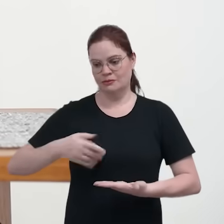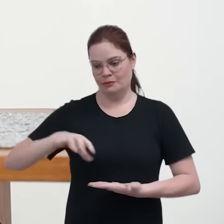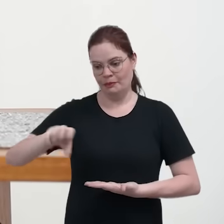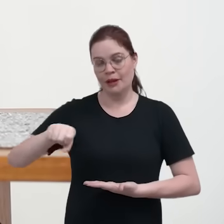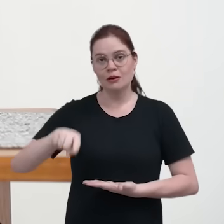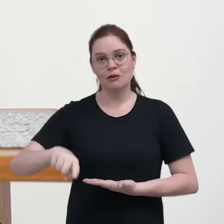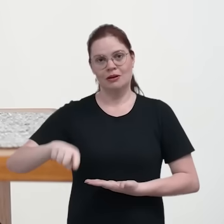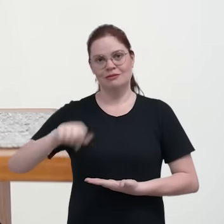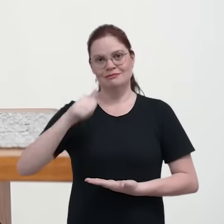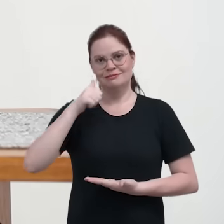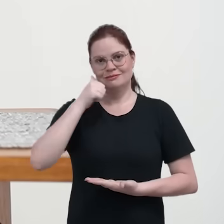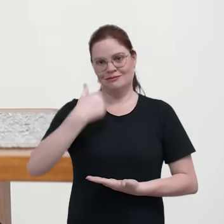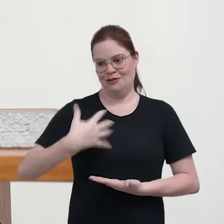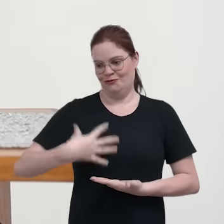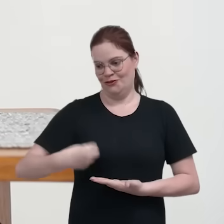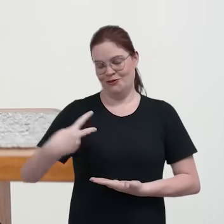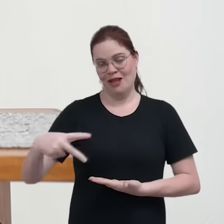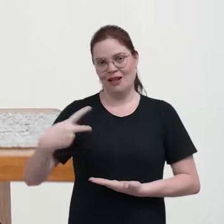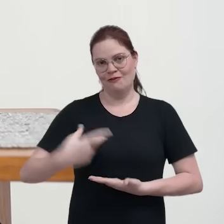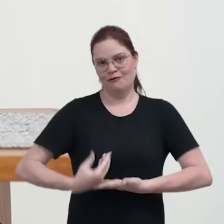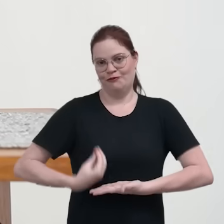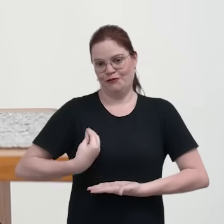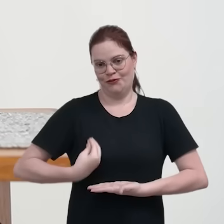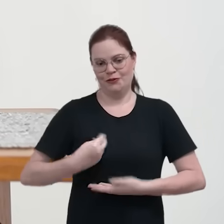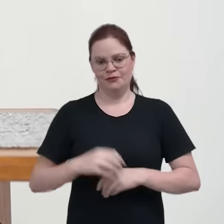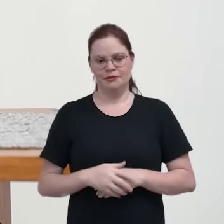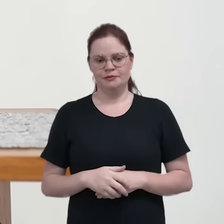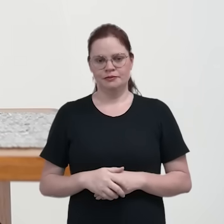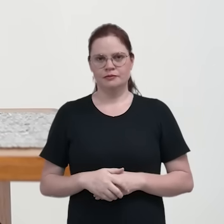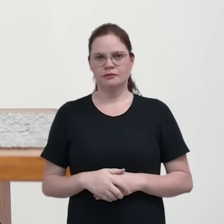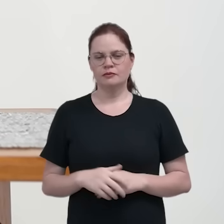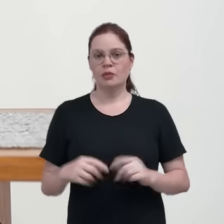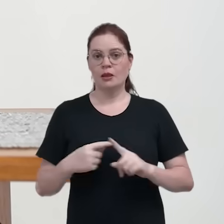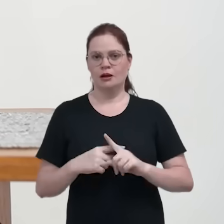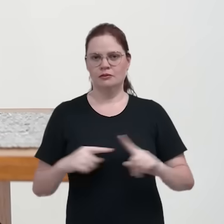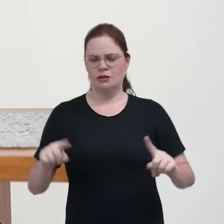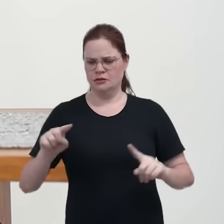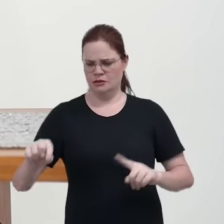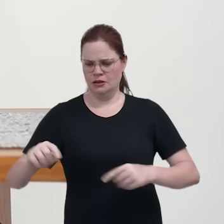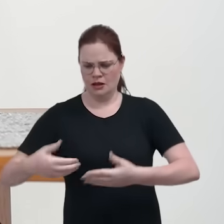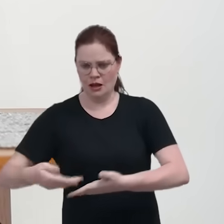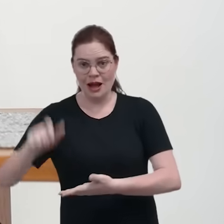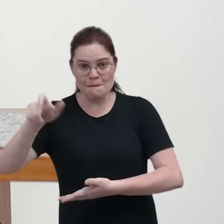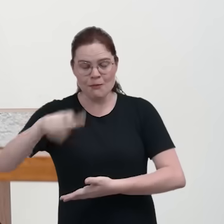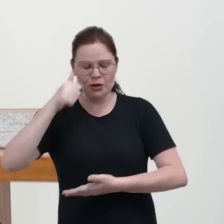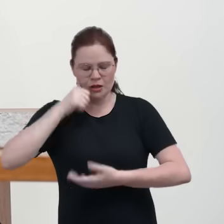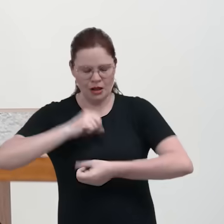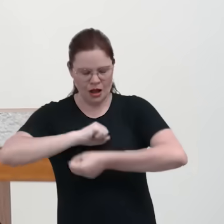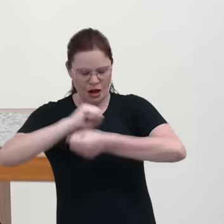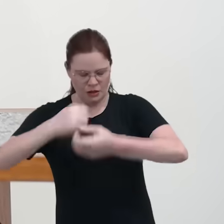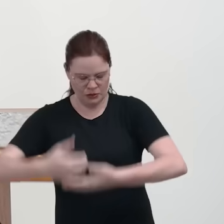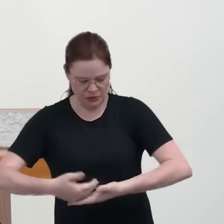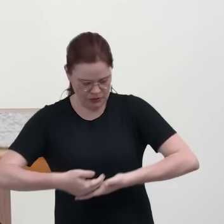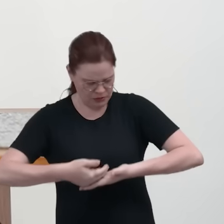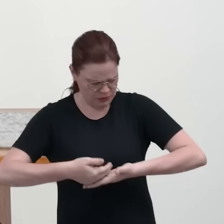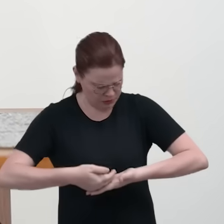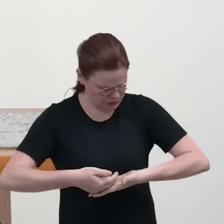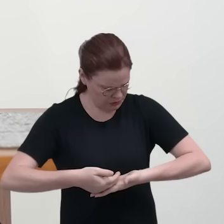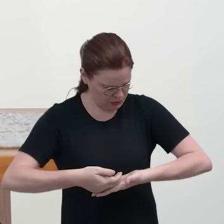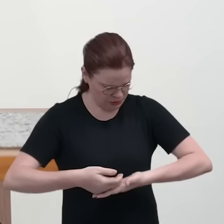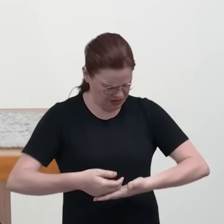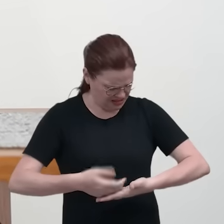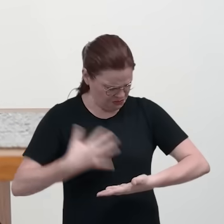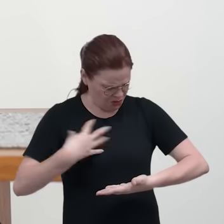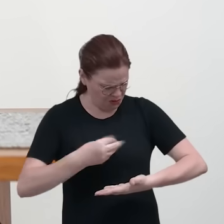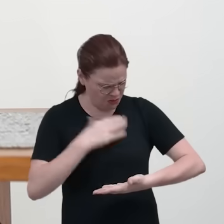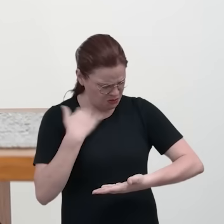o filho da outra. Porém, a outra mulher não aceitou e disse: olha, o filho